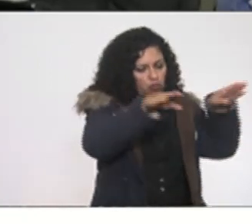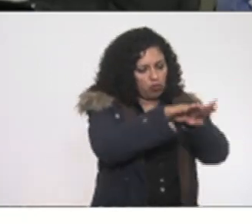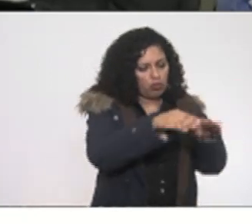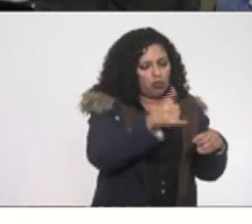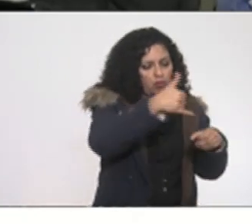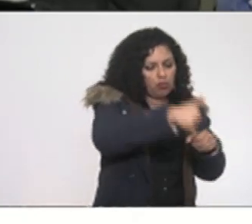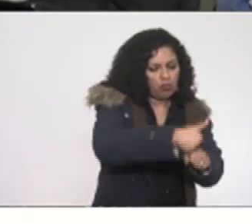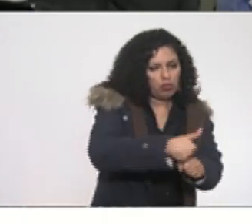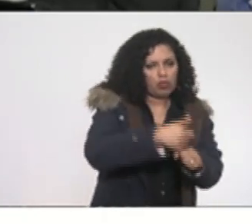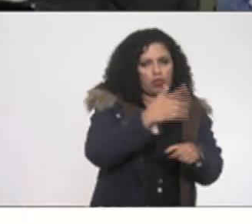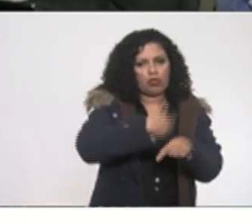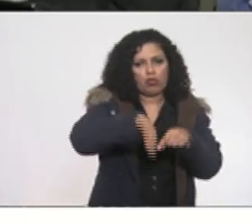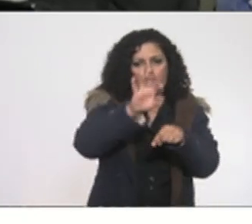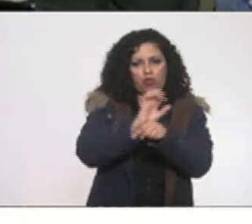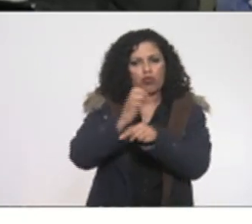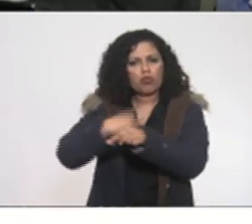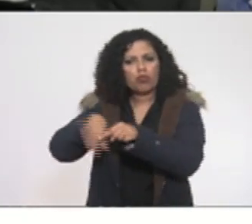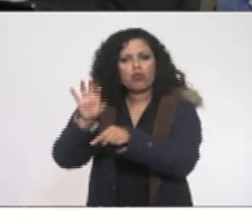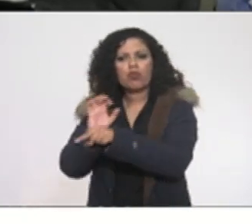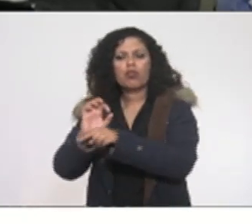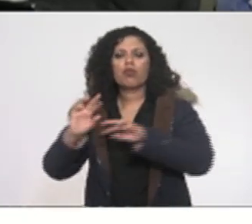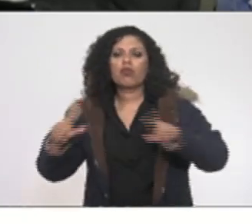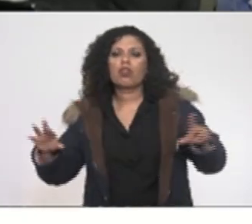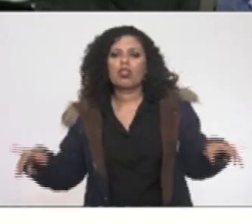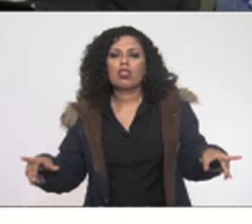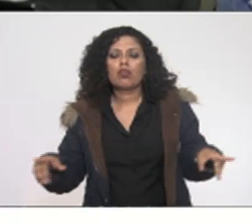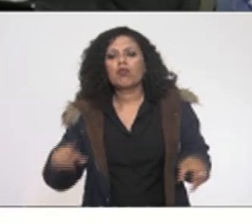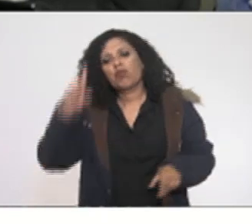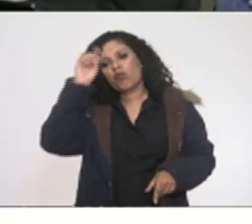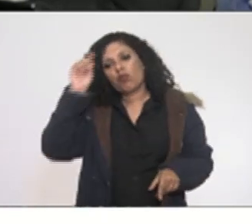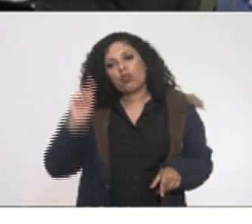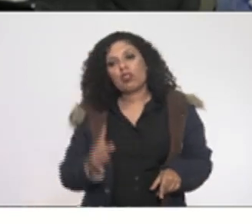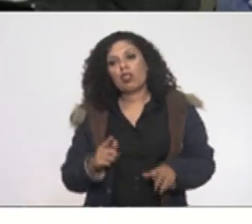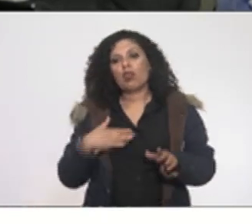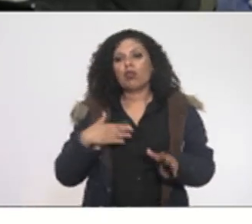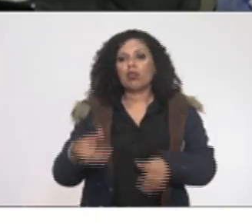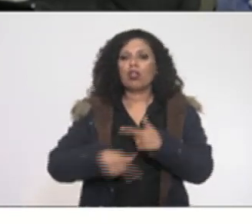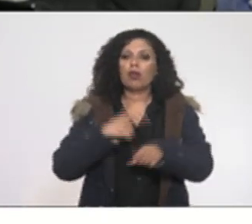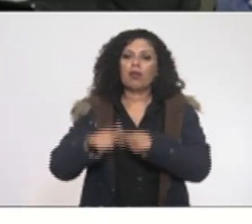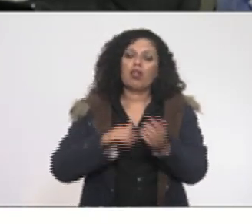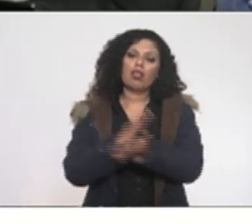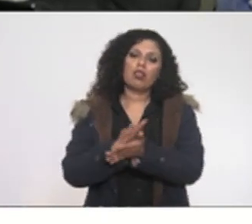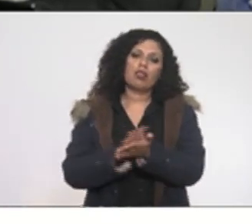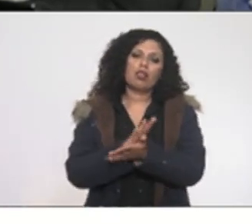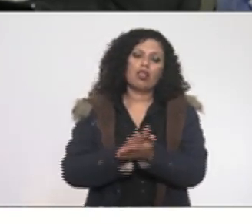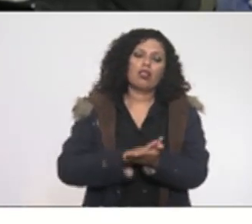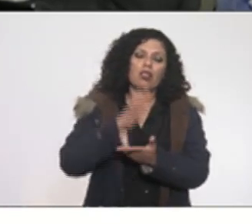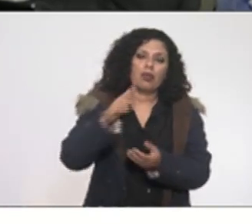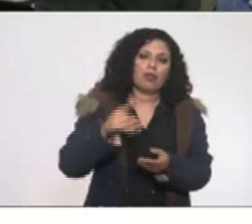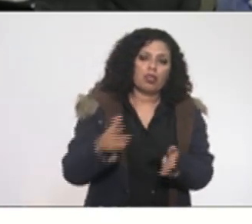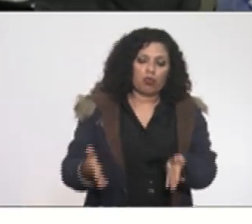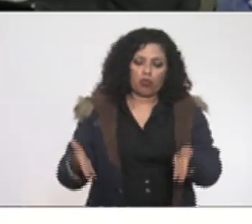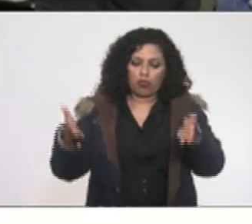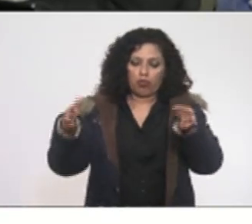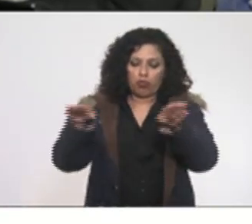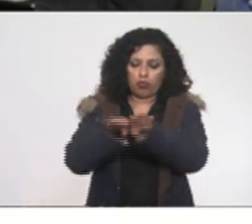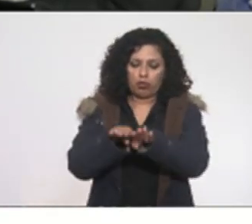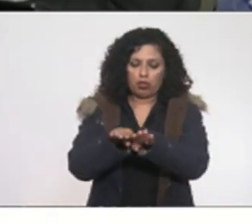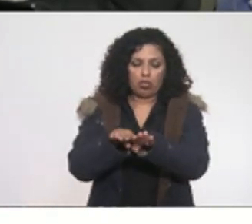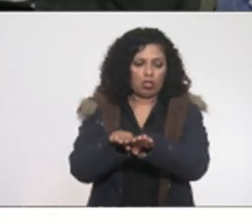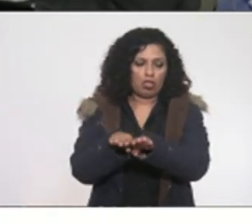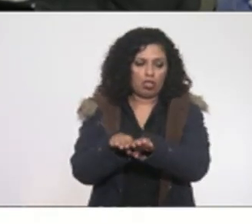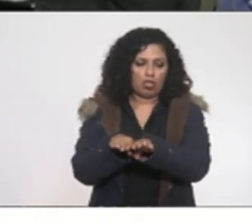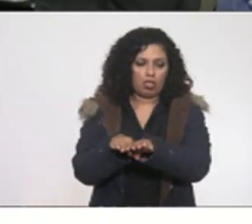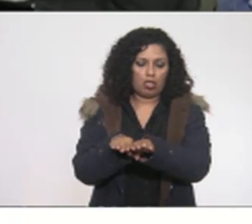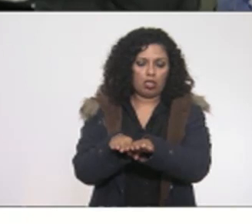de gasolina? Isso. Não é a minha área, mas, na verdade, o posto é uma autorização bem